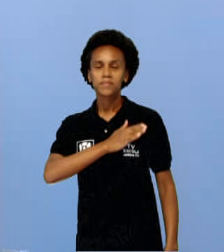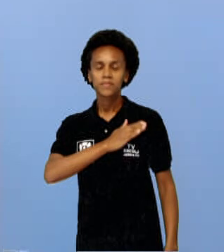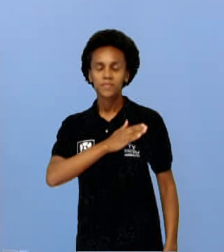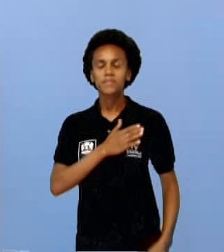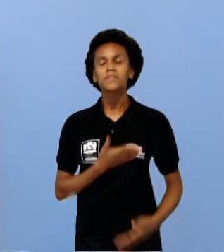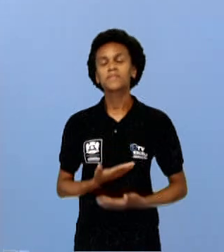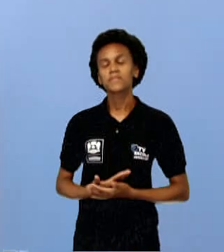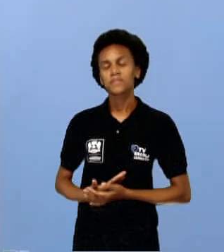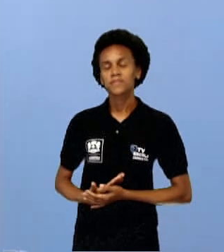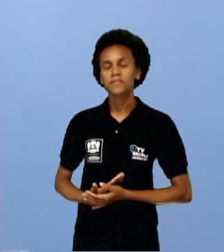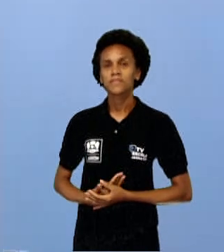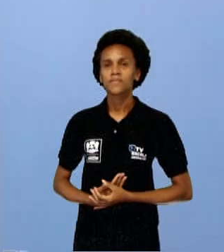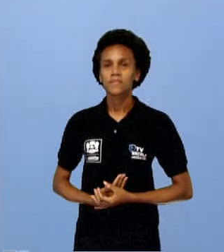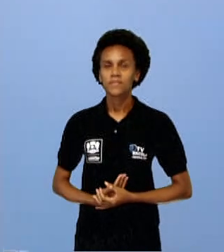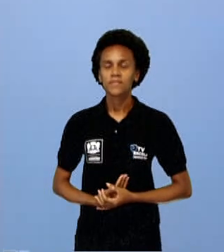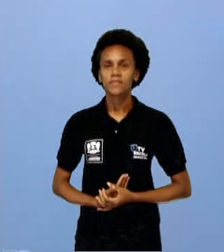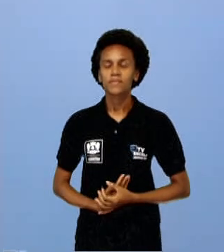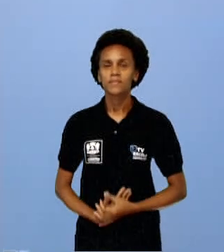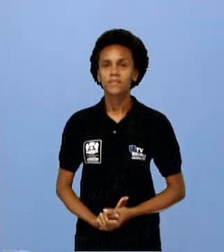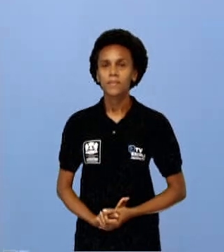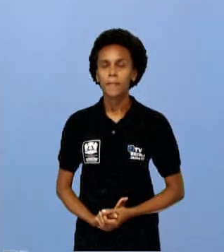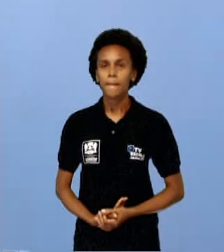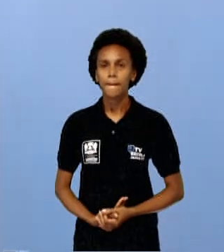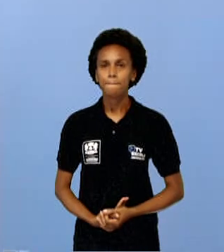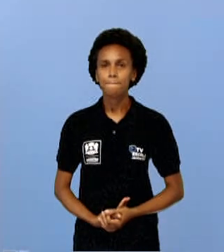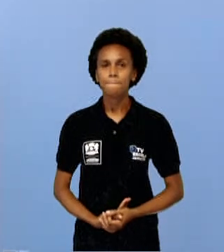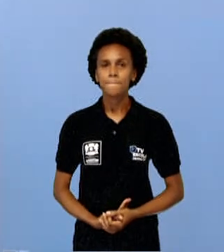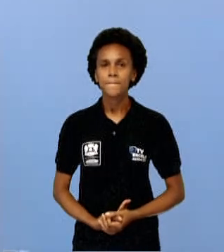tá certo é esquerda